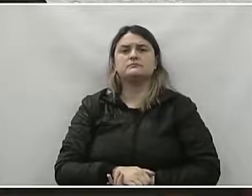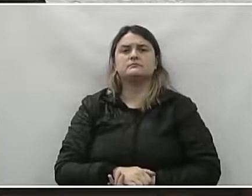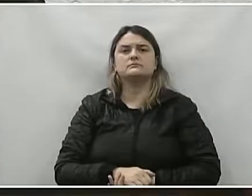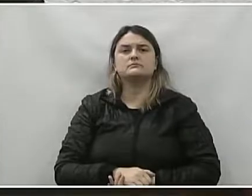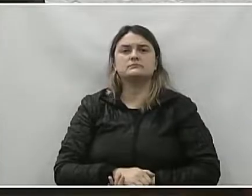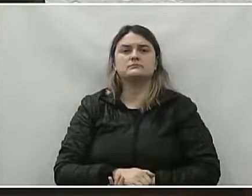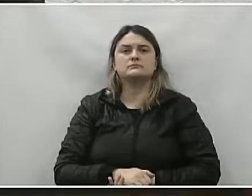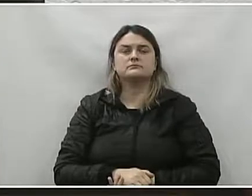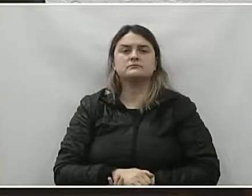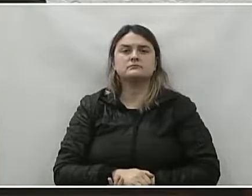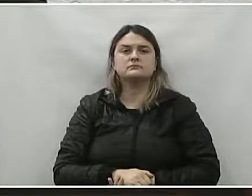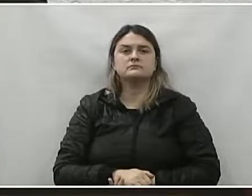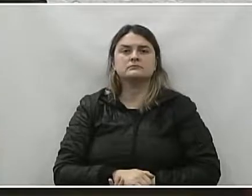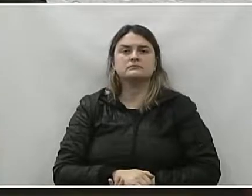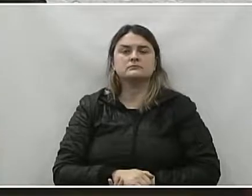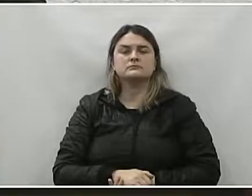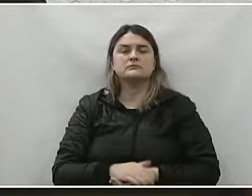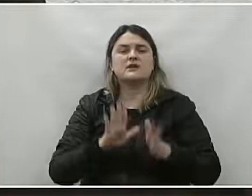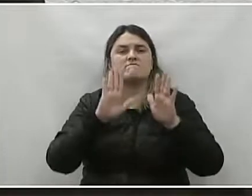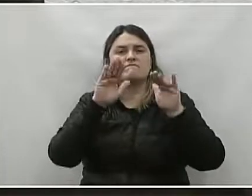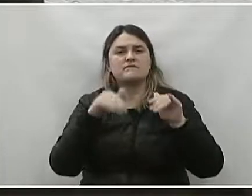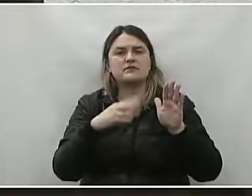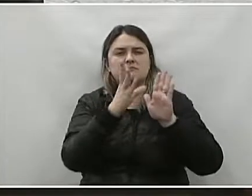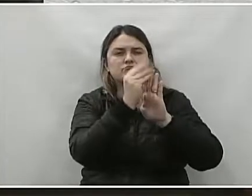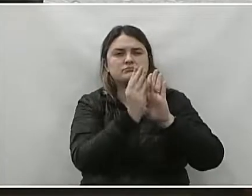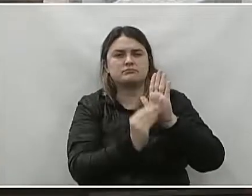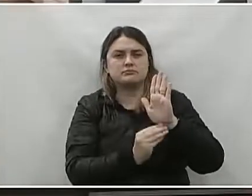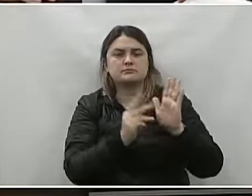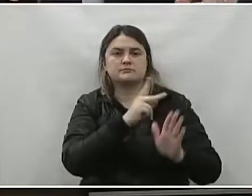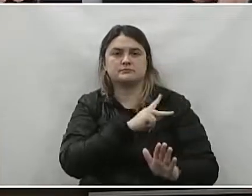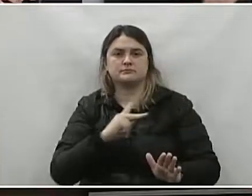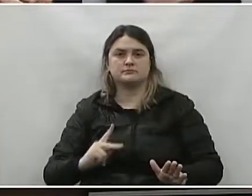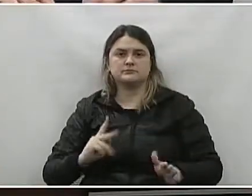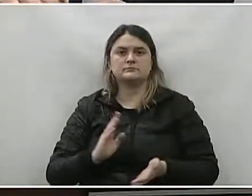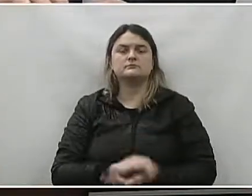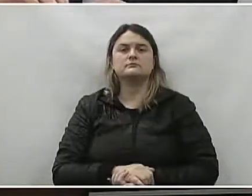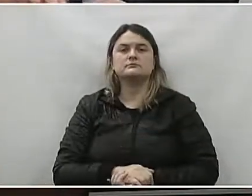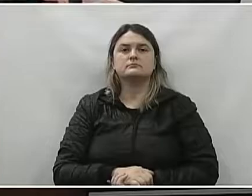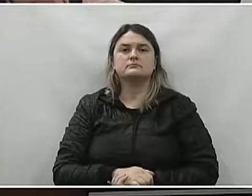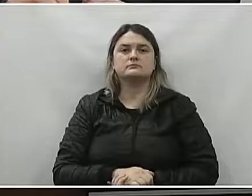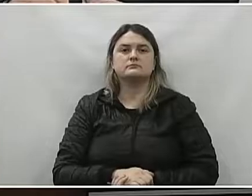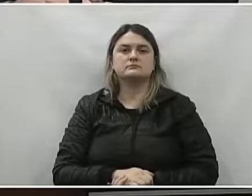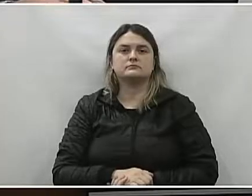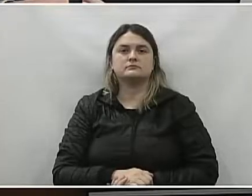rápido possível. Fim do expediente, senhor presidente.